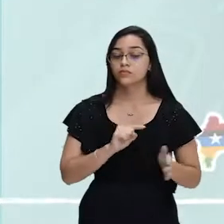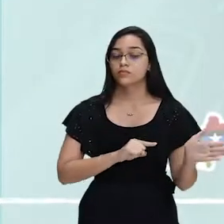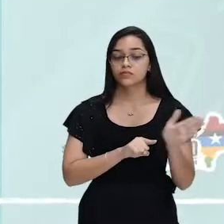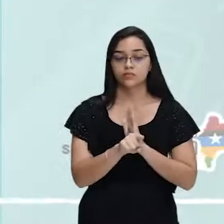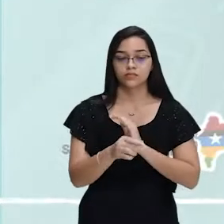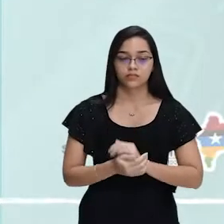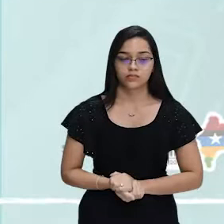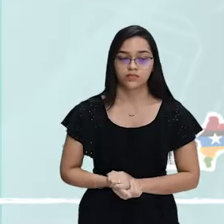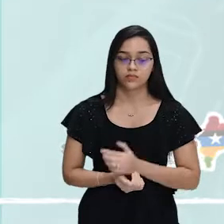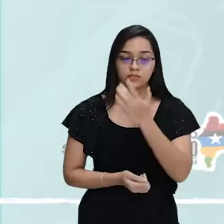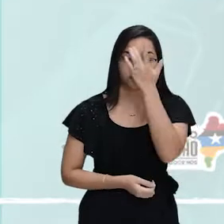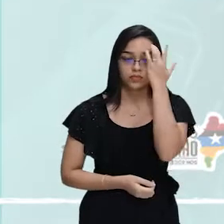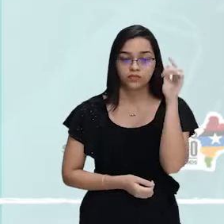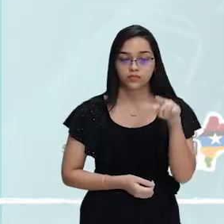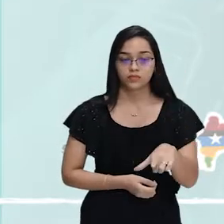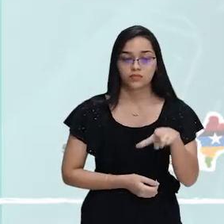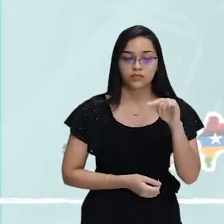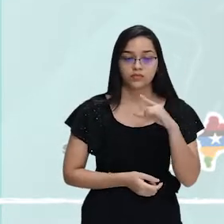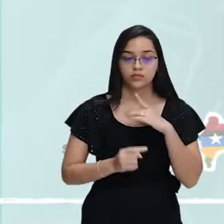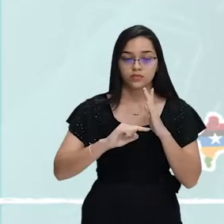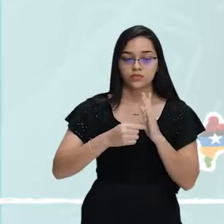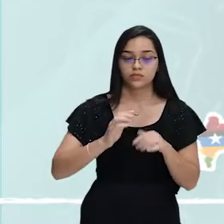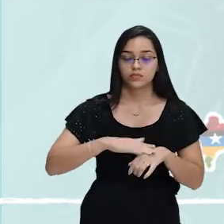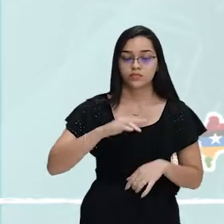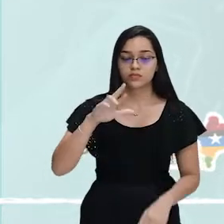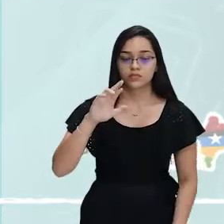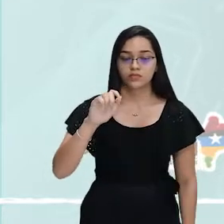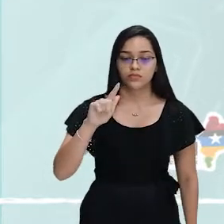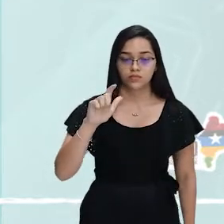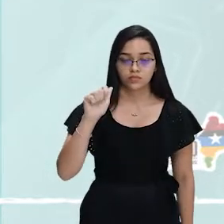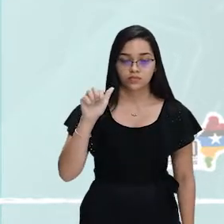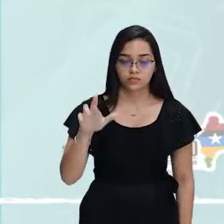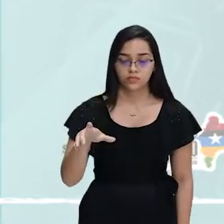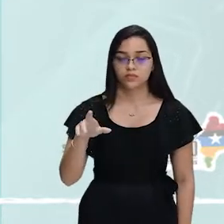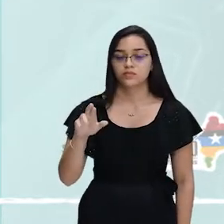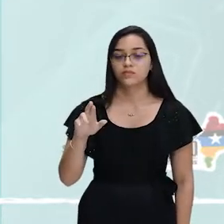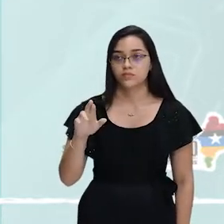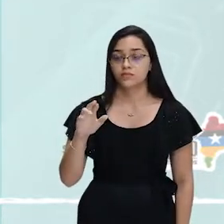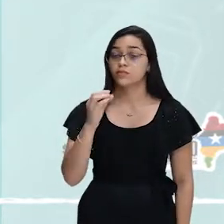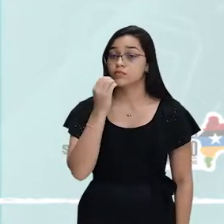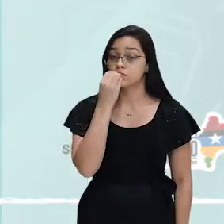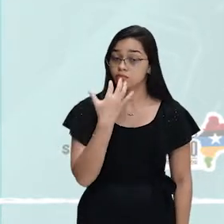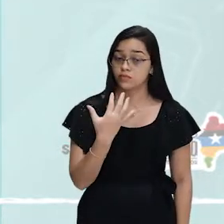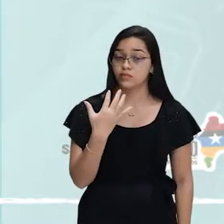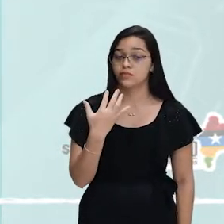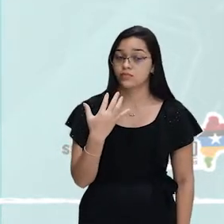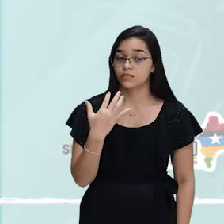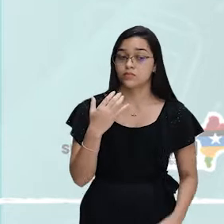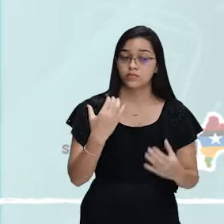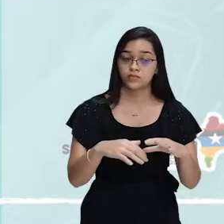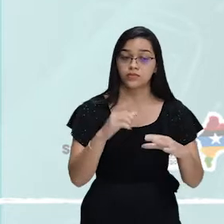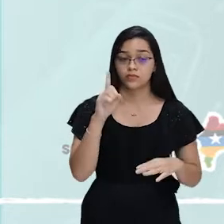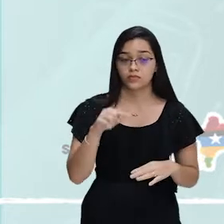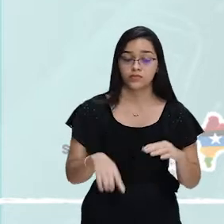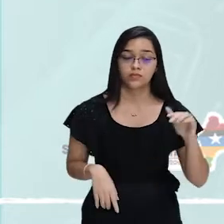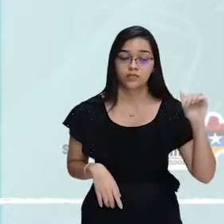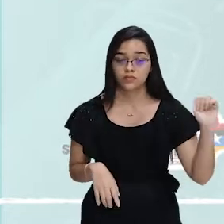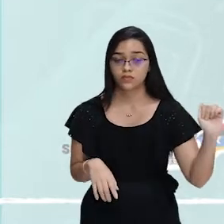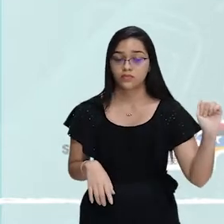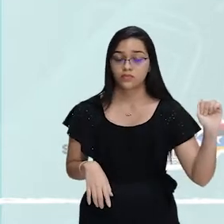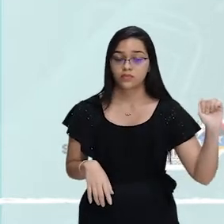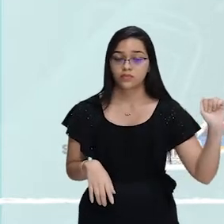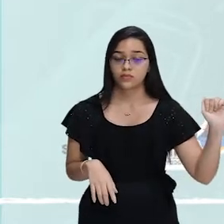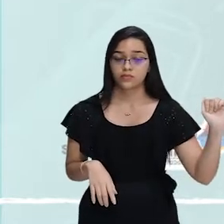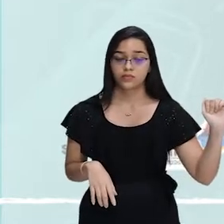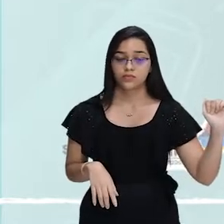é, o candidato com pontuação mais regular, portanto, mais bem classificado no concurso é